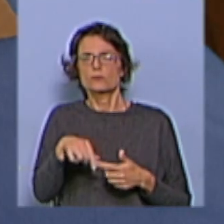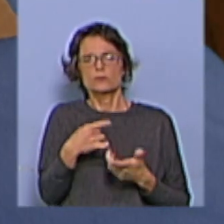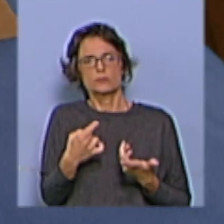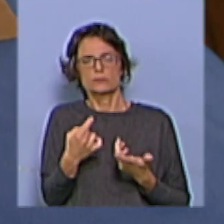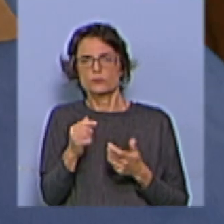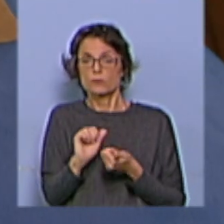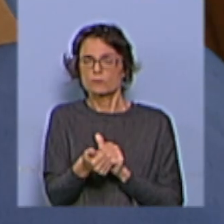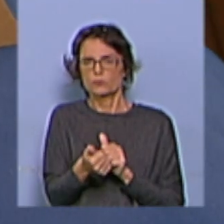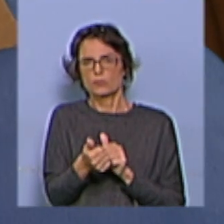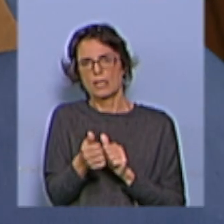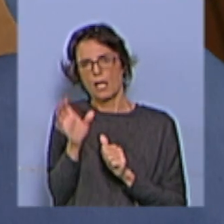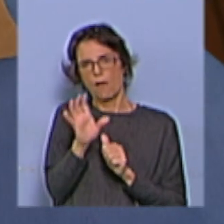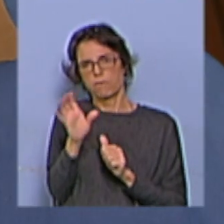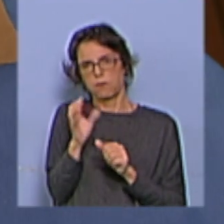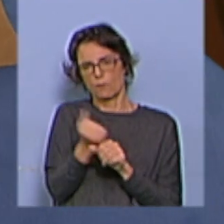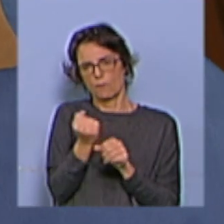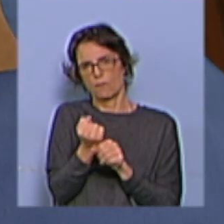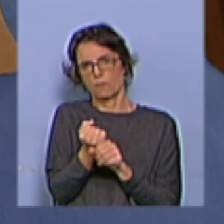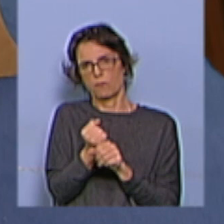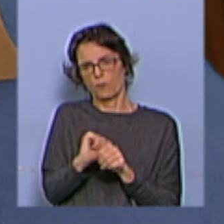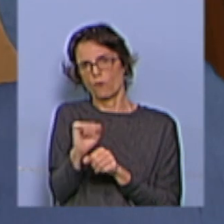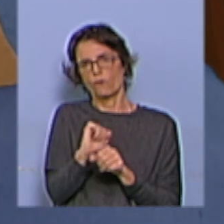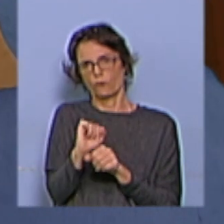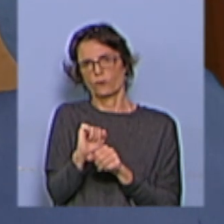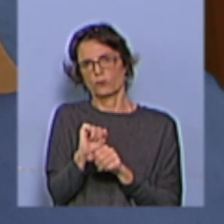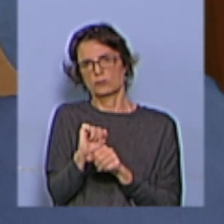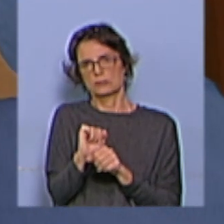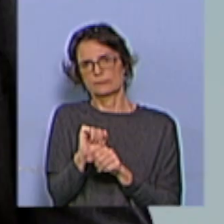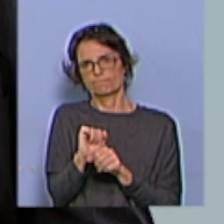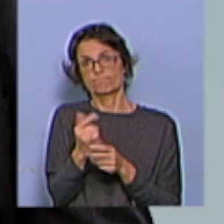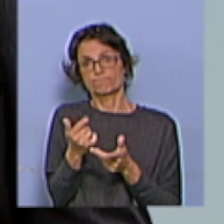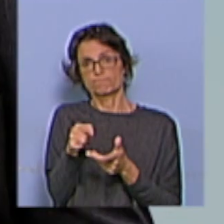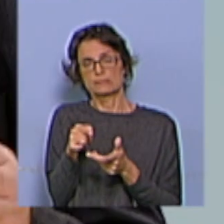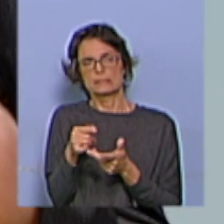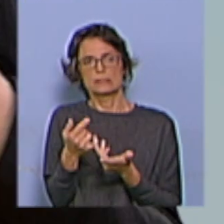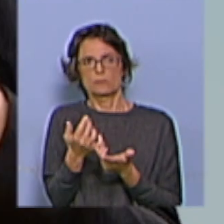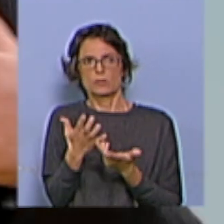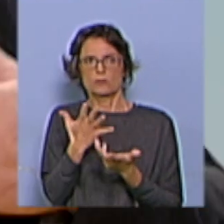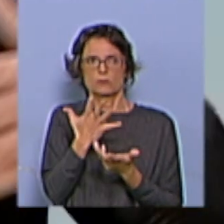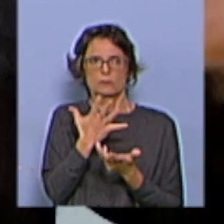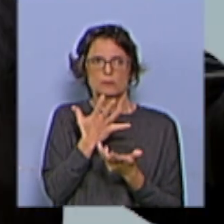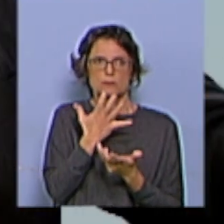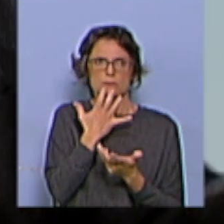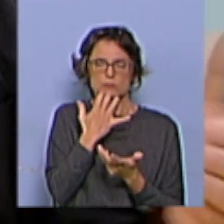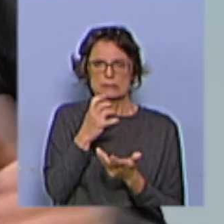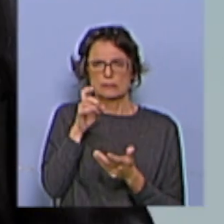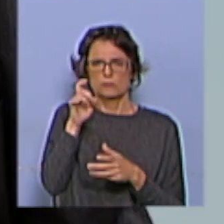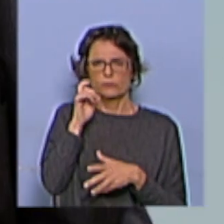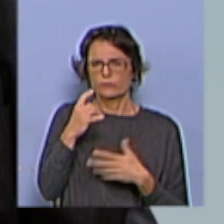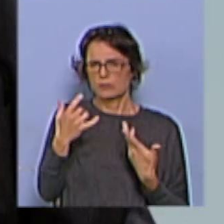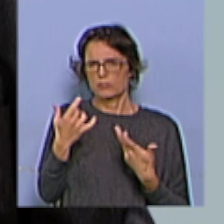situarmos frente uns aos outros, e por isso tínhamos sempre muito cuidado, era necessária proteção, mesmo em relação aos doentes que não